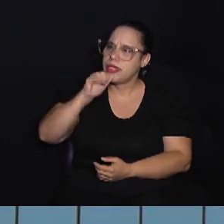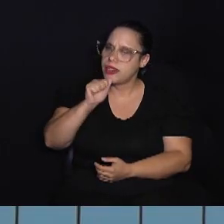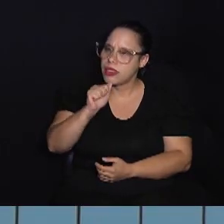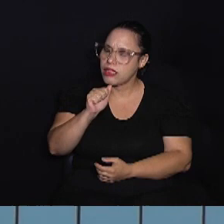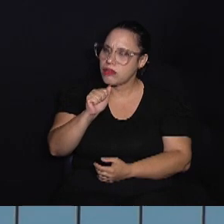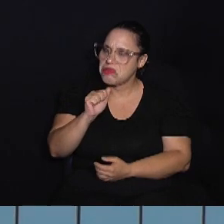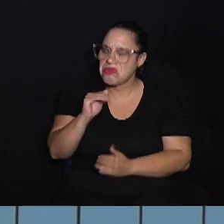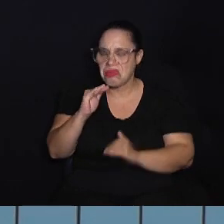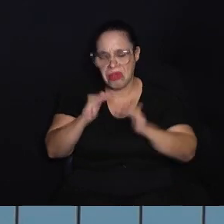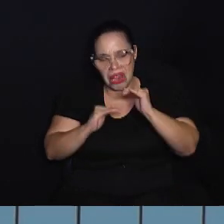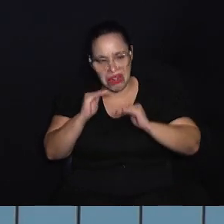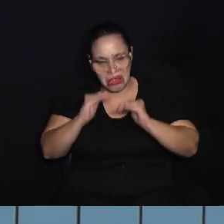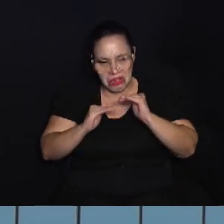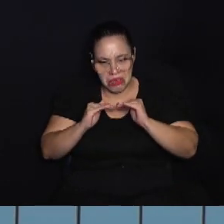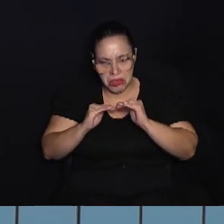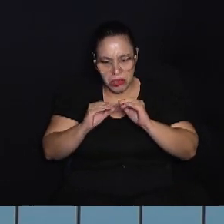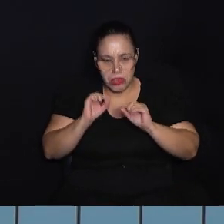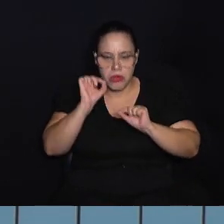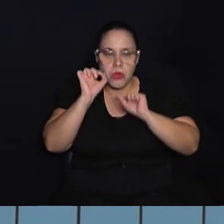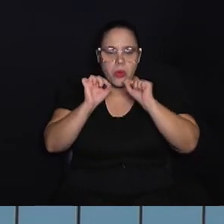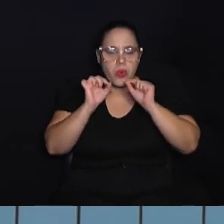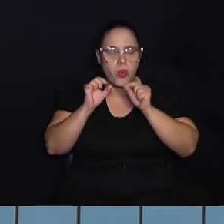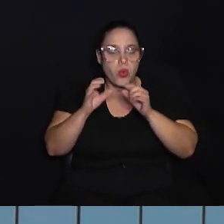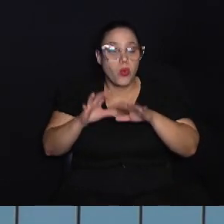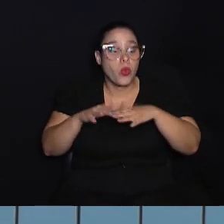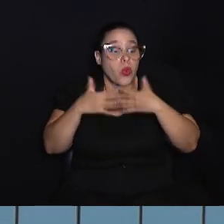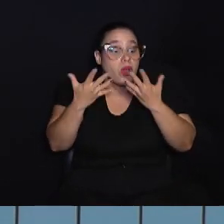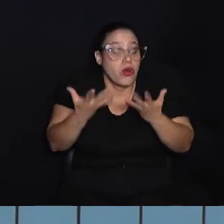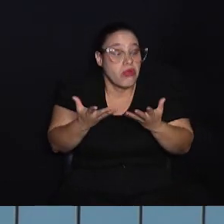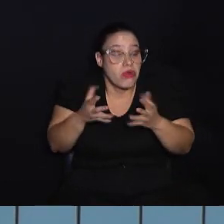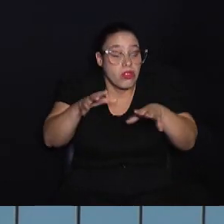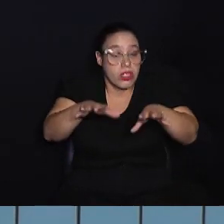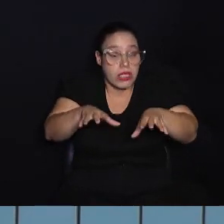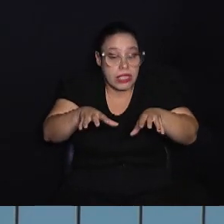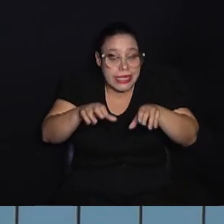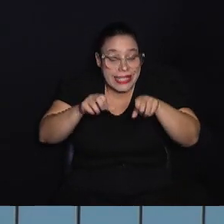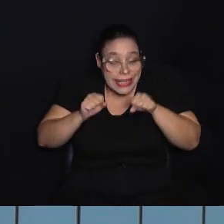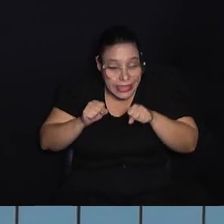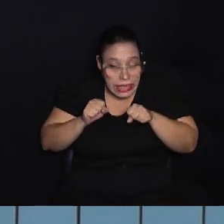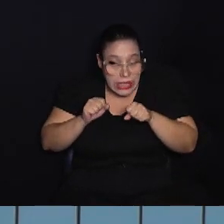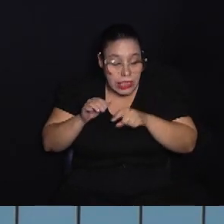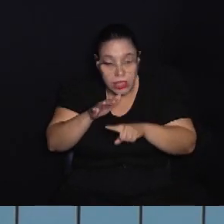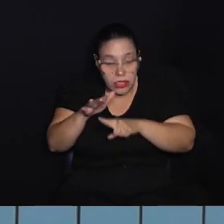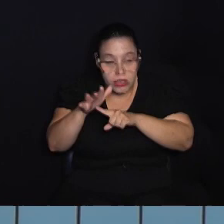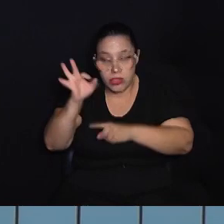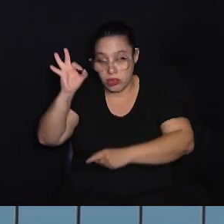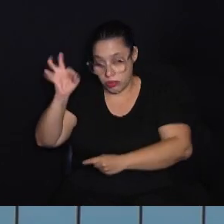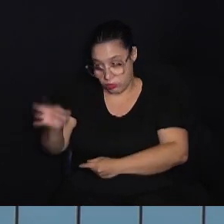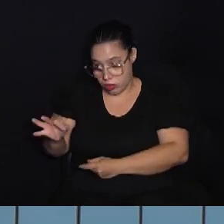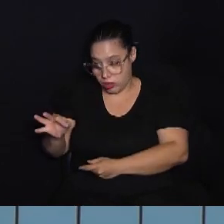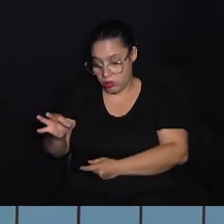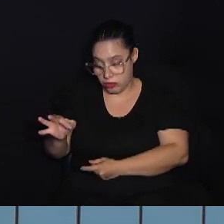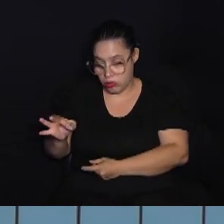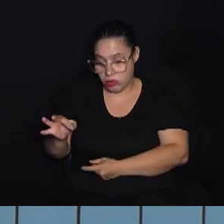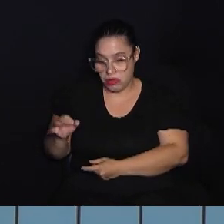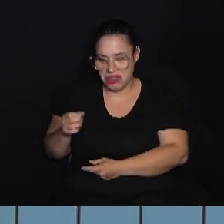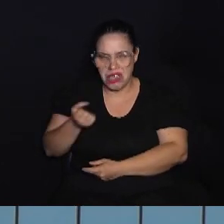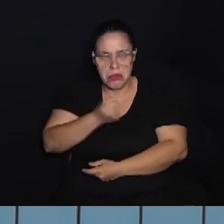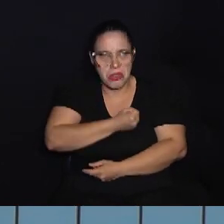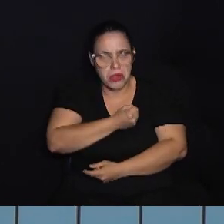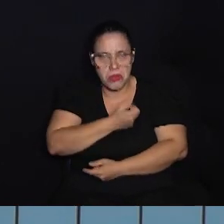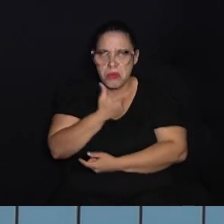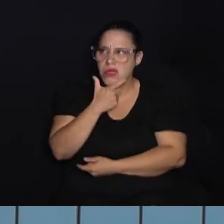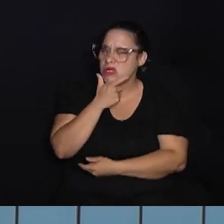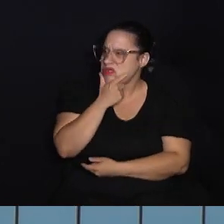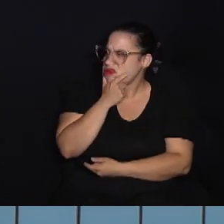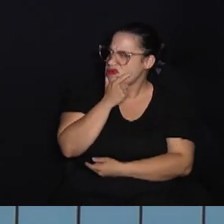Tamara, os números assim médios para a gente ter uma noção de quanto vocês conseguem retirar do meio ambiente e dar o destino correto